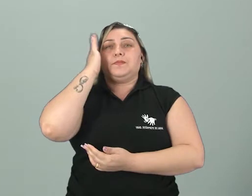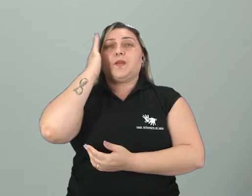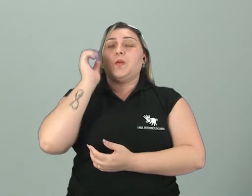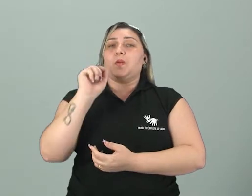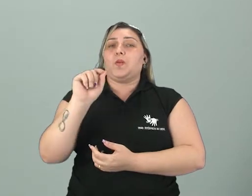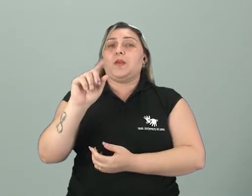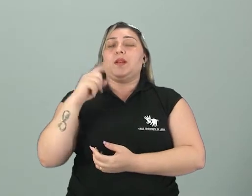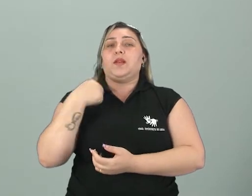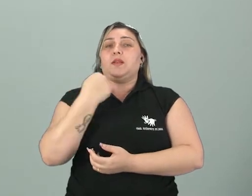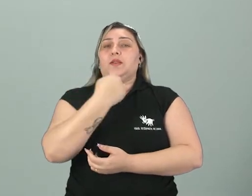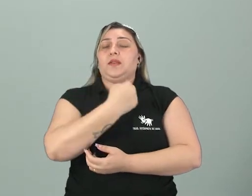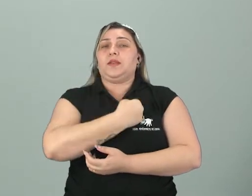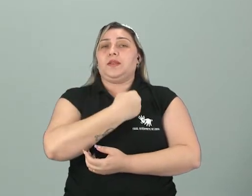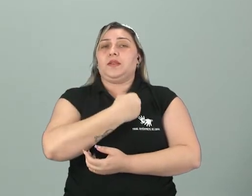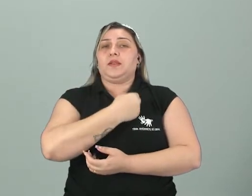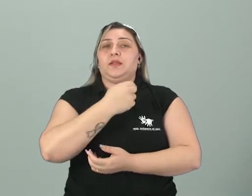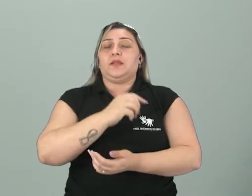entendem